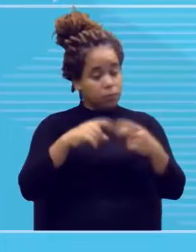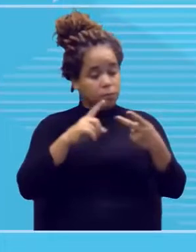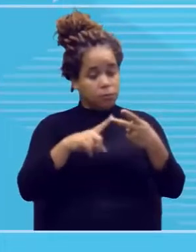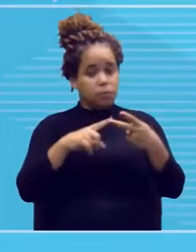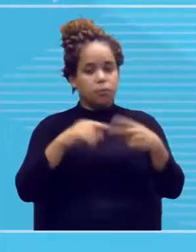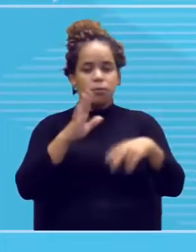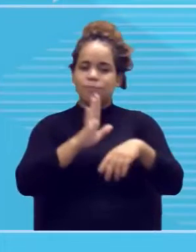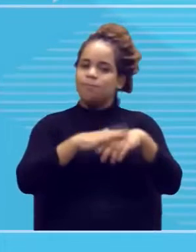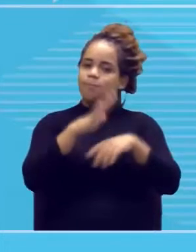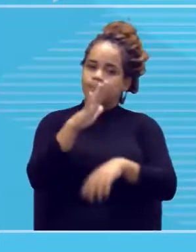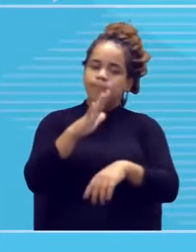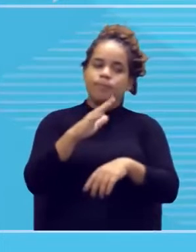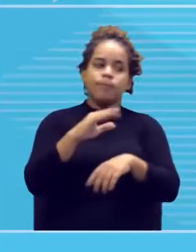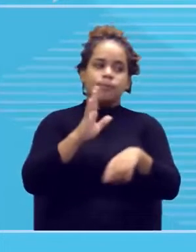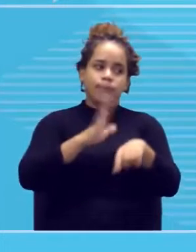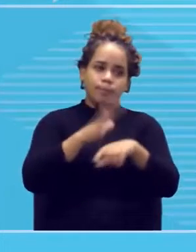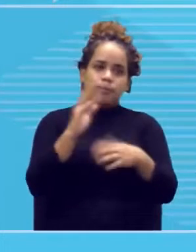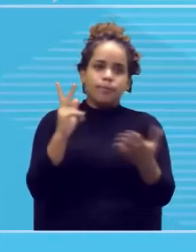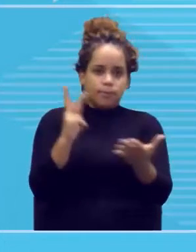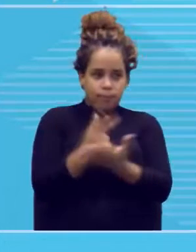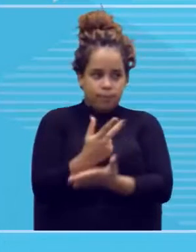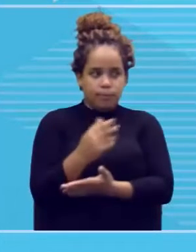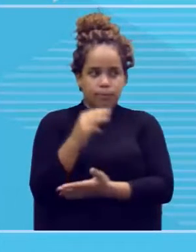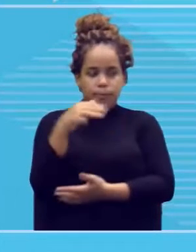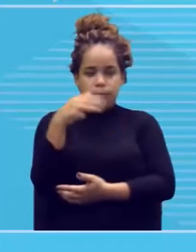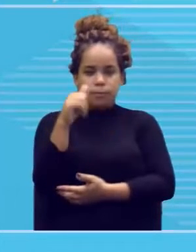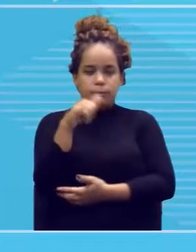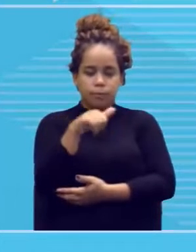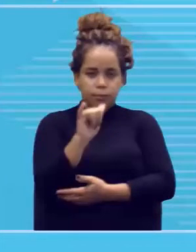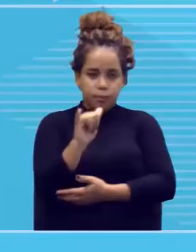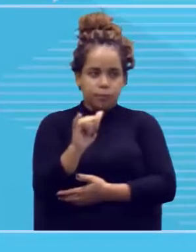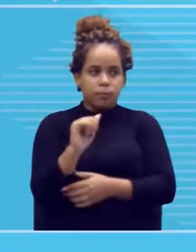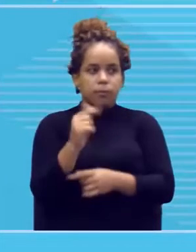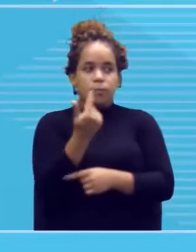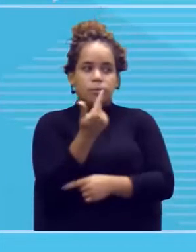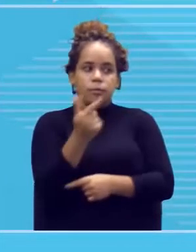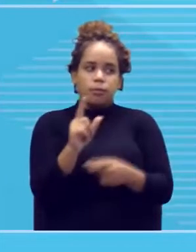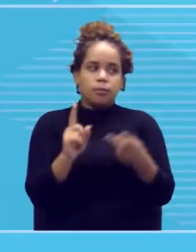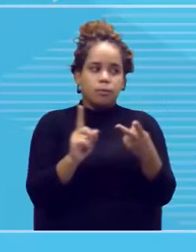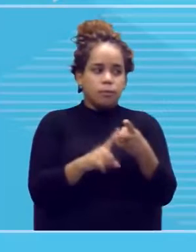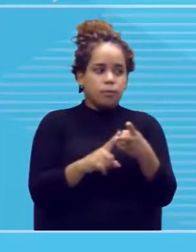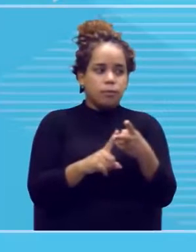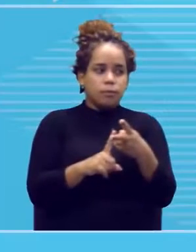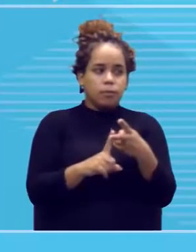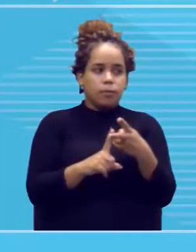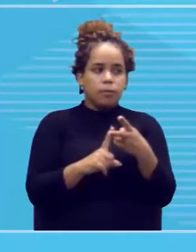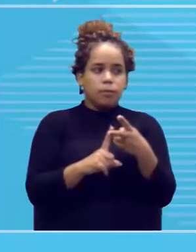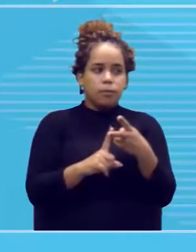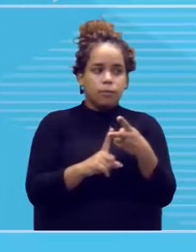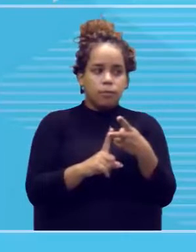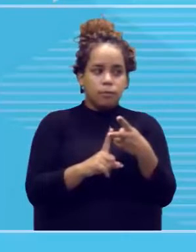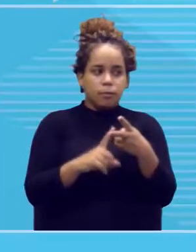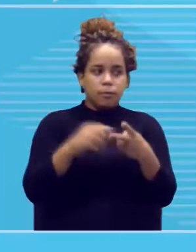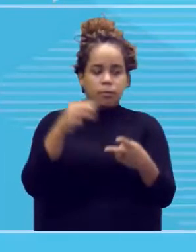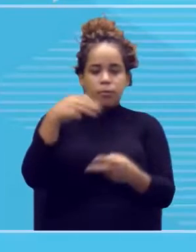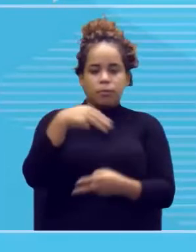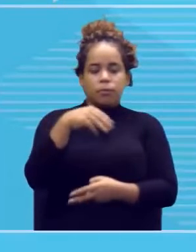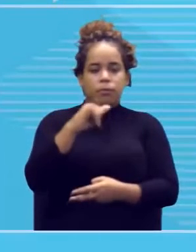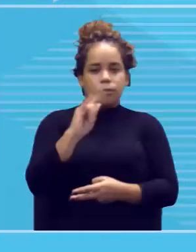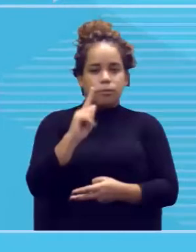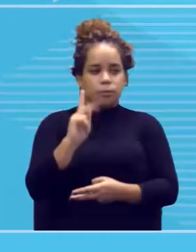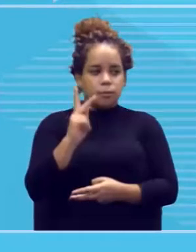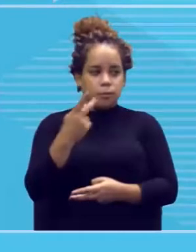maior de alguma coisa acontecer que eu uso mei e a outra possibilidade eu uso é uma oportunidade menor